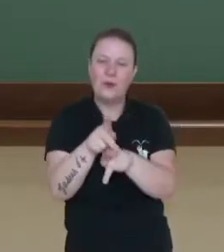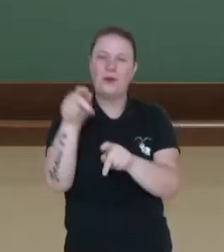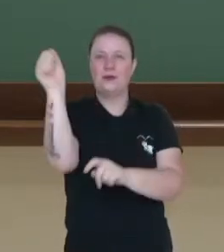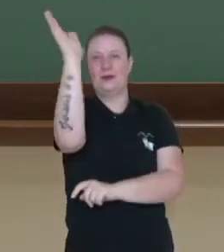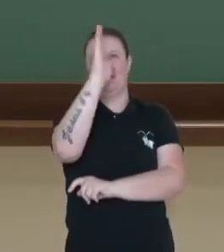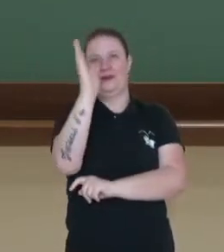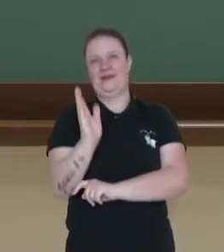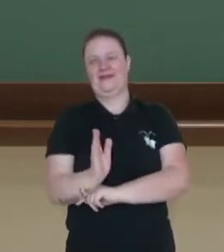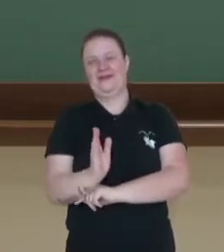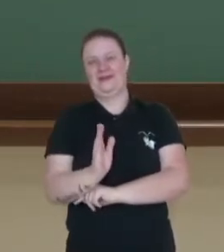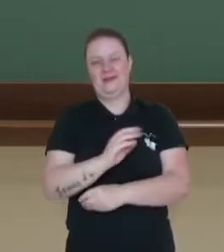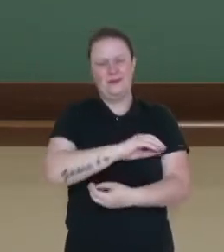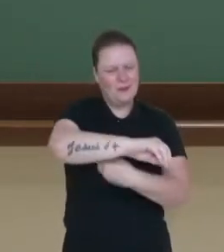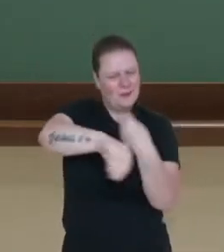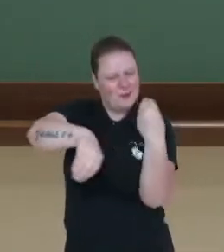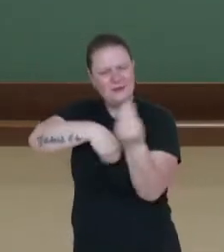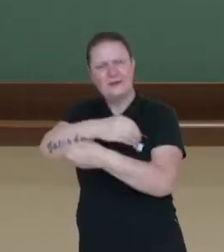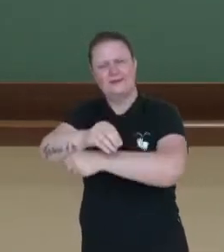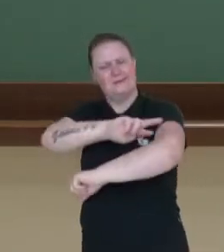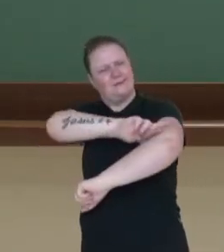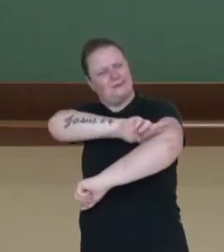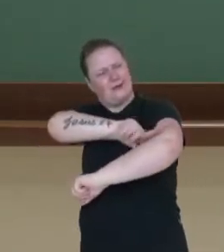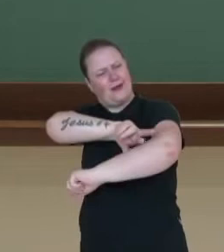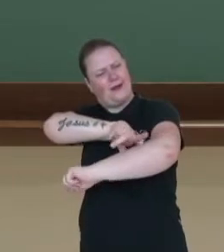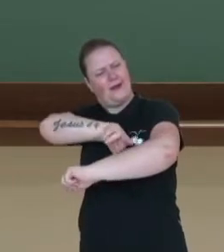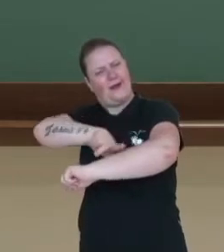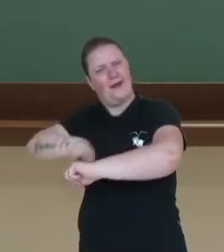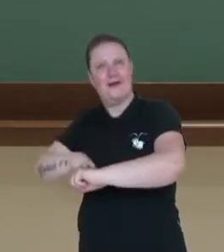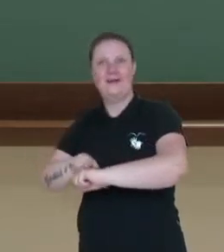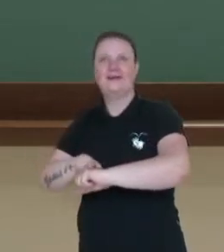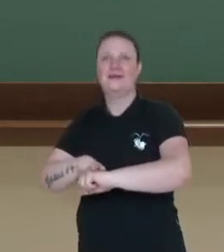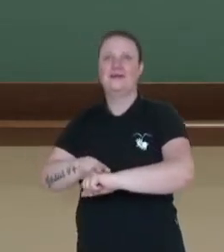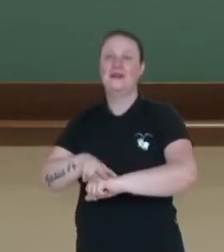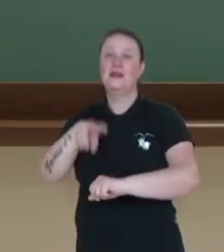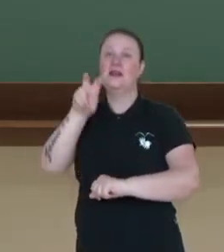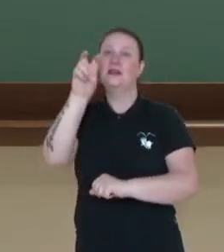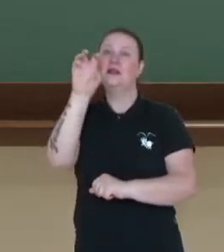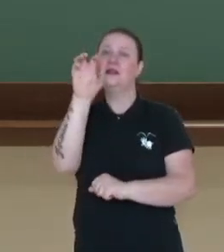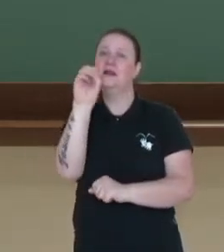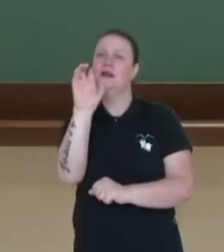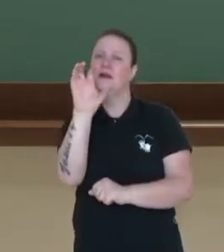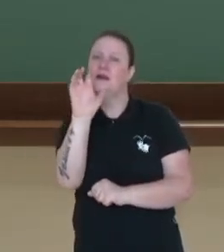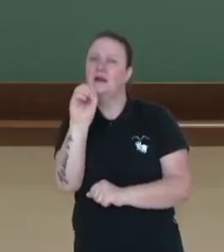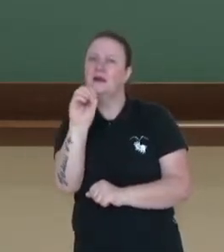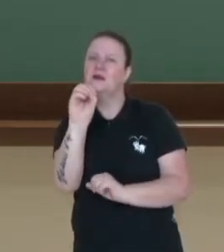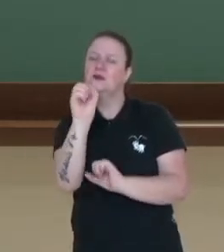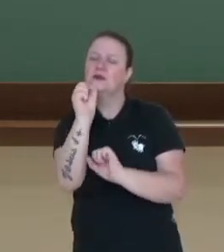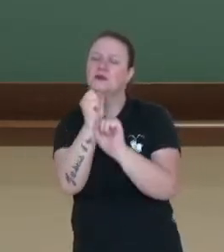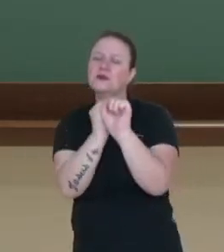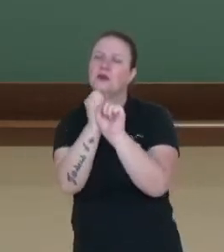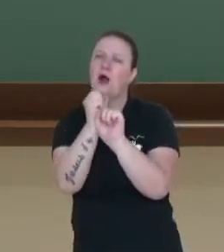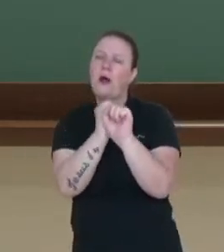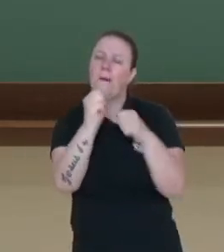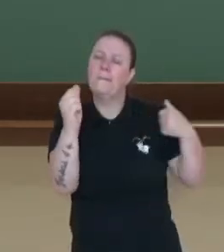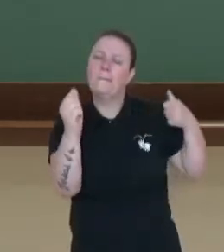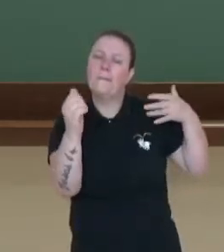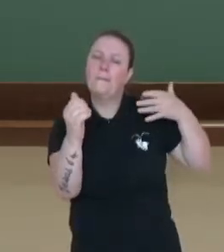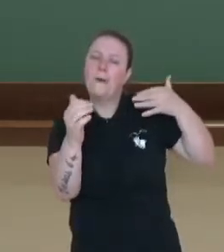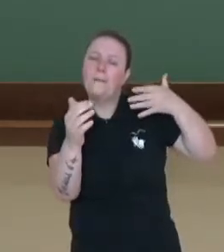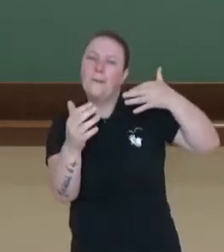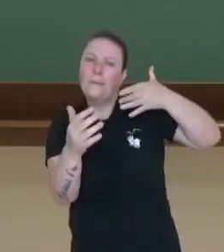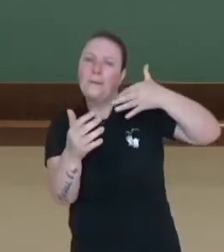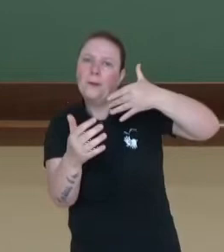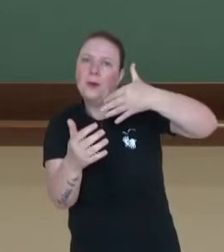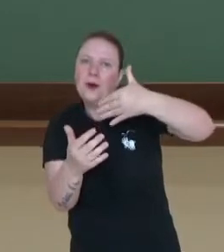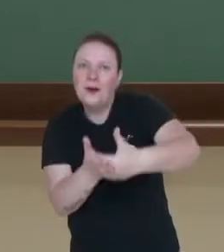dizem que nós somos aí uma raça nova, né? Que surgiu nos últimos 500 anos da confluência dessas três